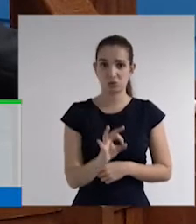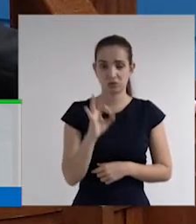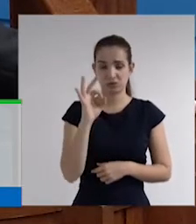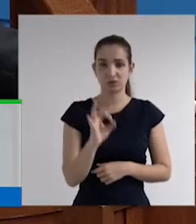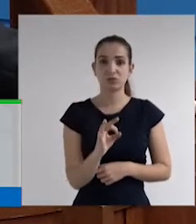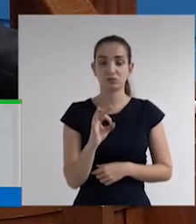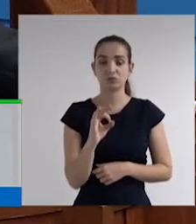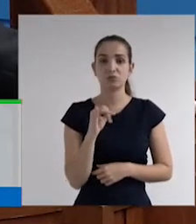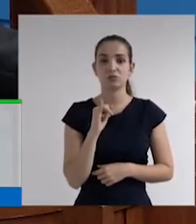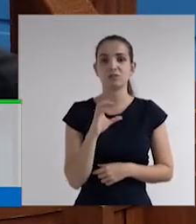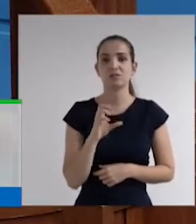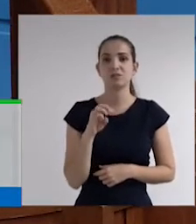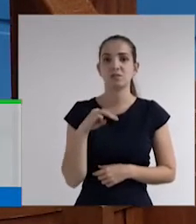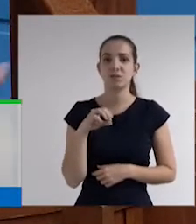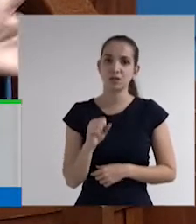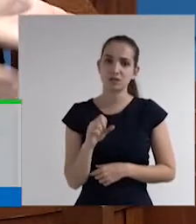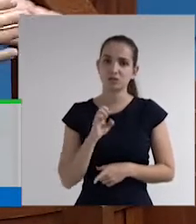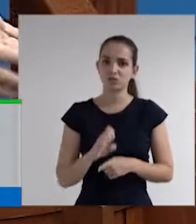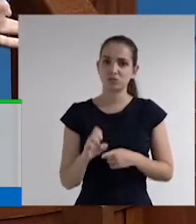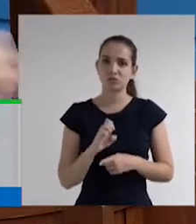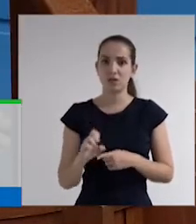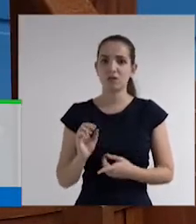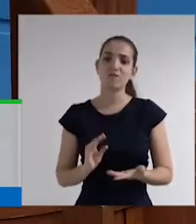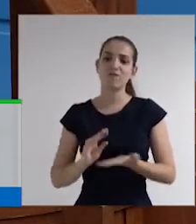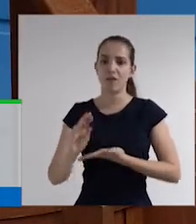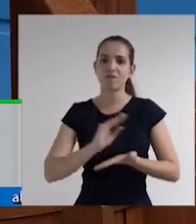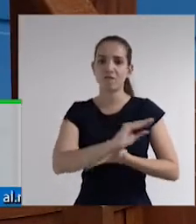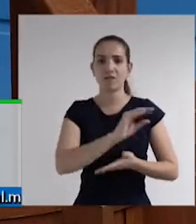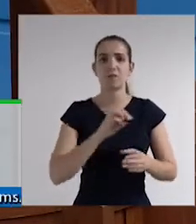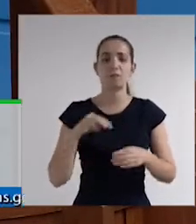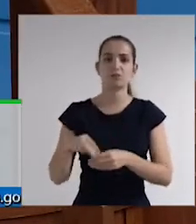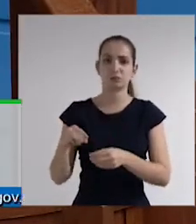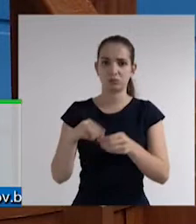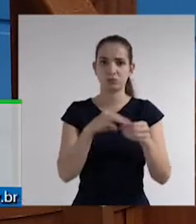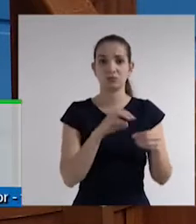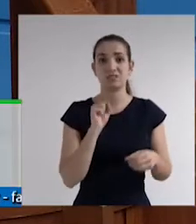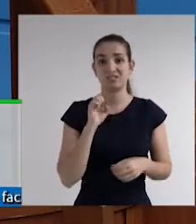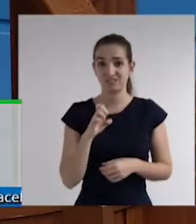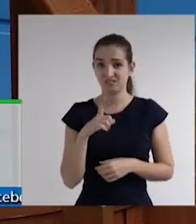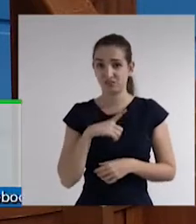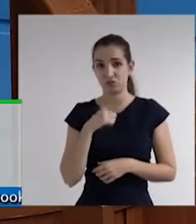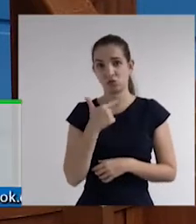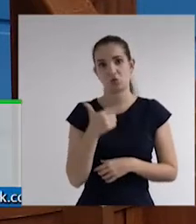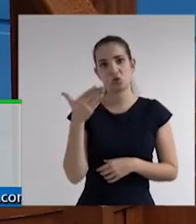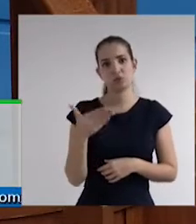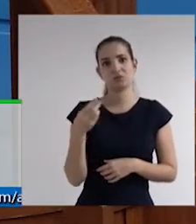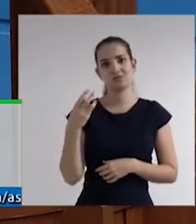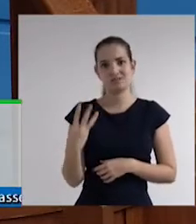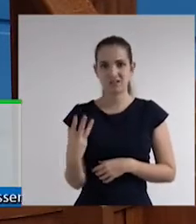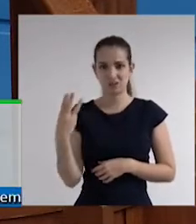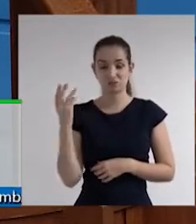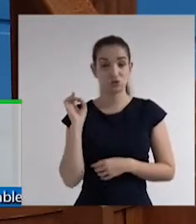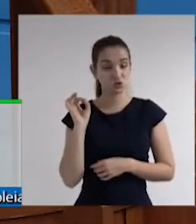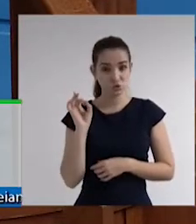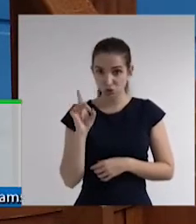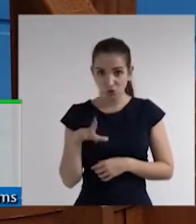do Estado. Se teve 2/3 só, hipoteticamente, eles vão estar recebendo